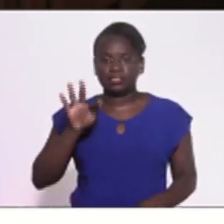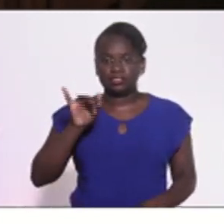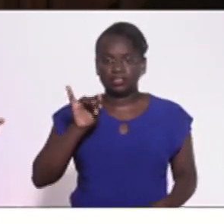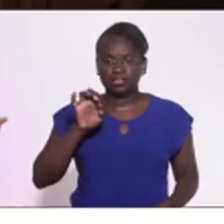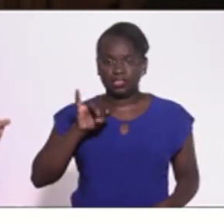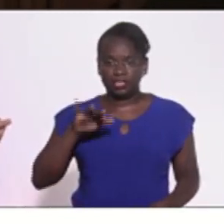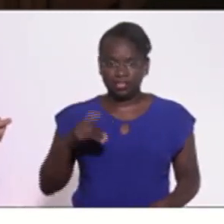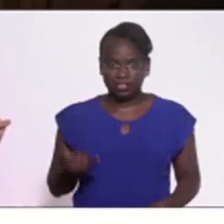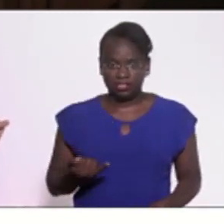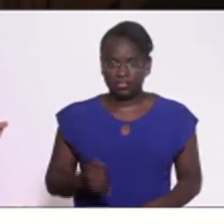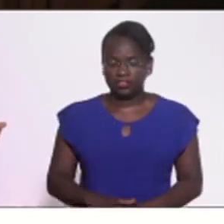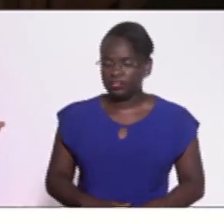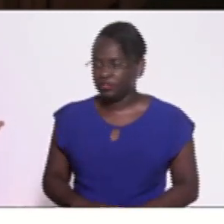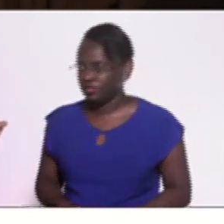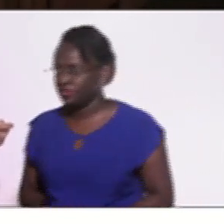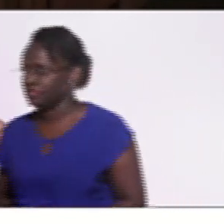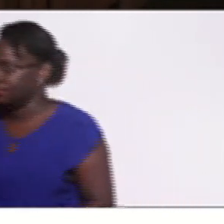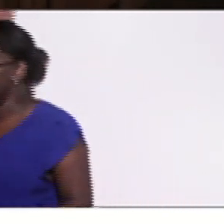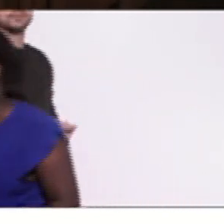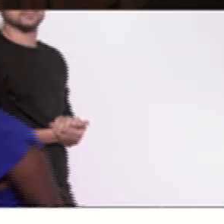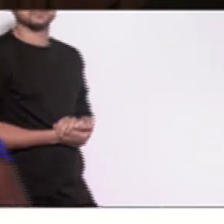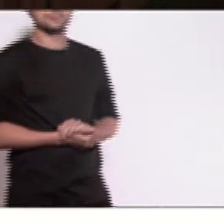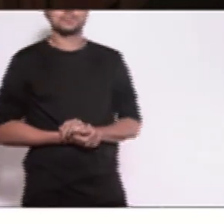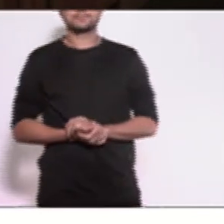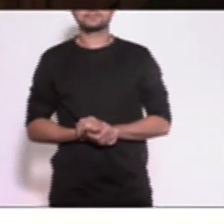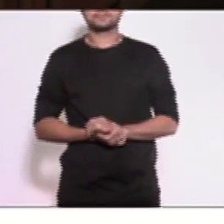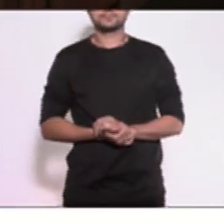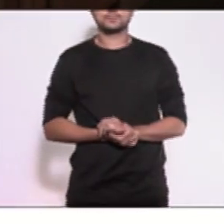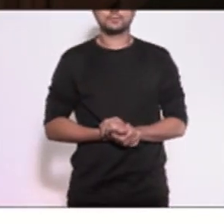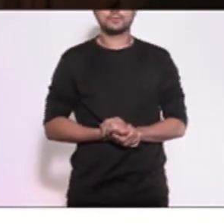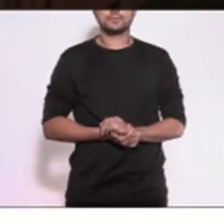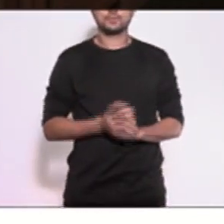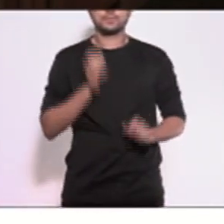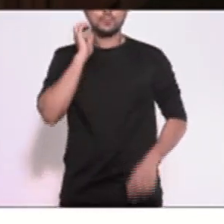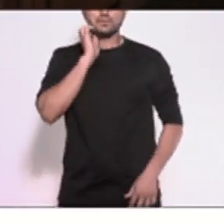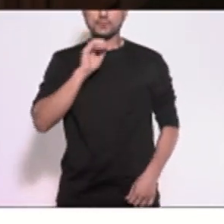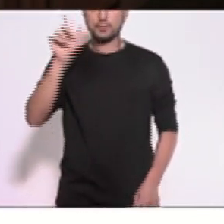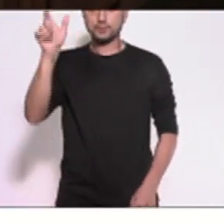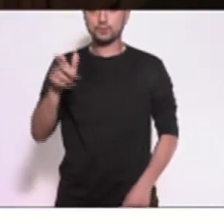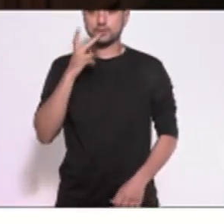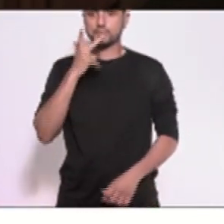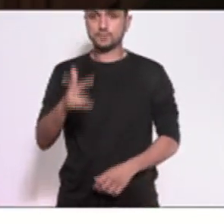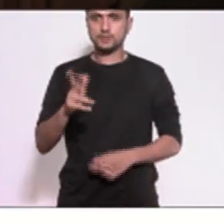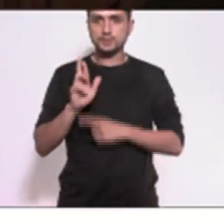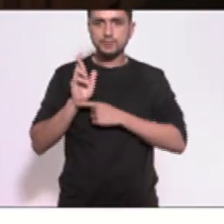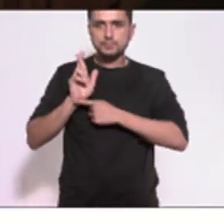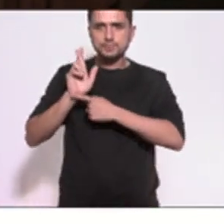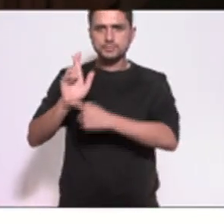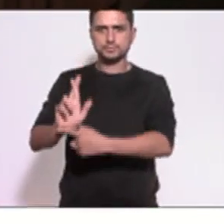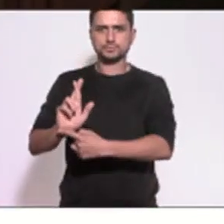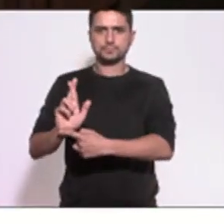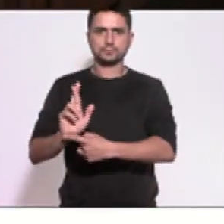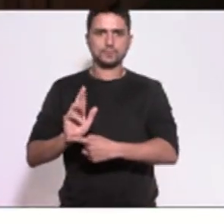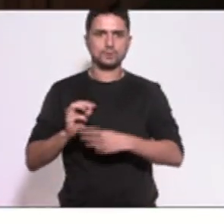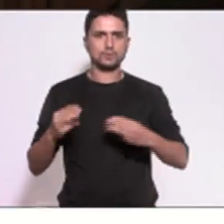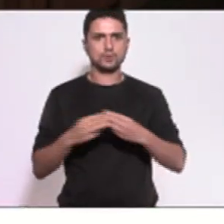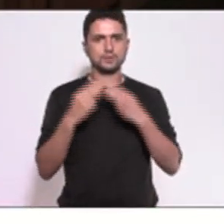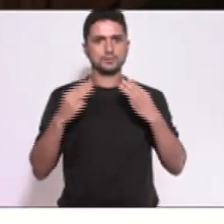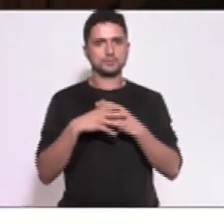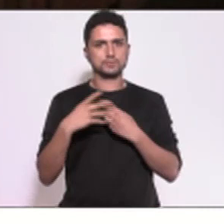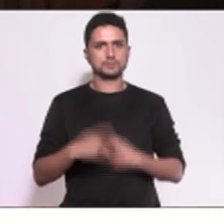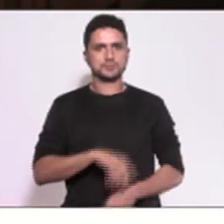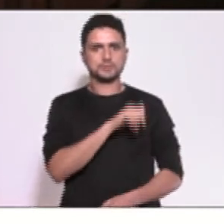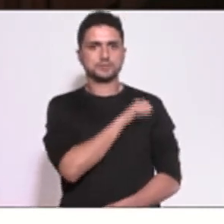Federação Israelita do Rio de Janeiro. Quem fala em nome dos judeus do Rio de Janeiro não é